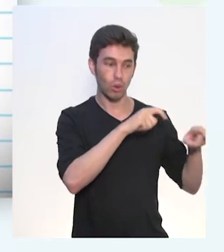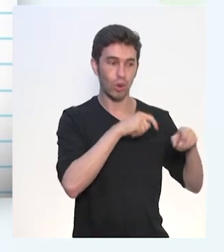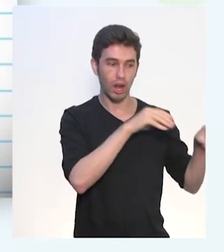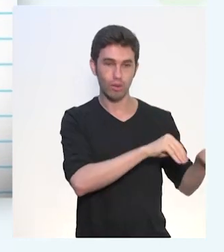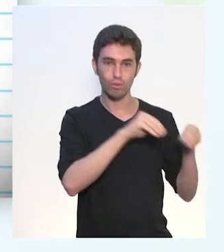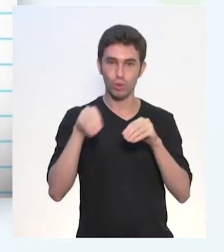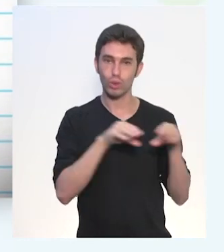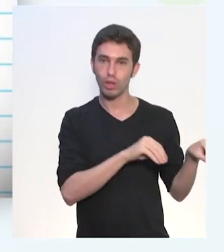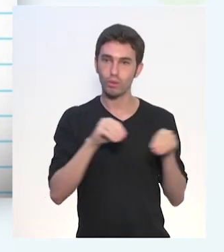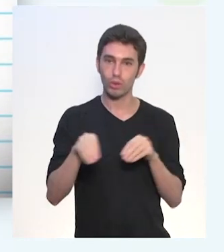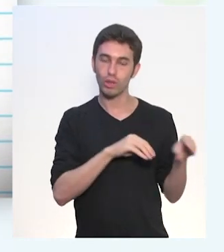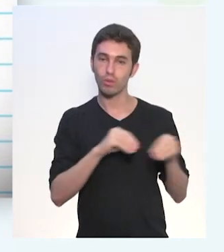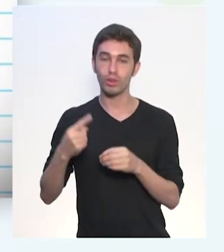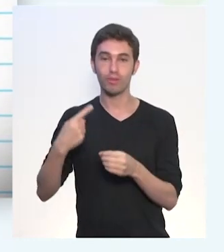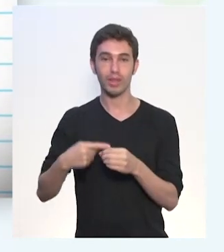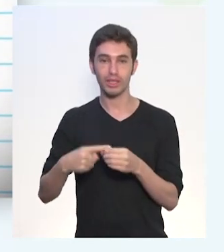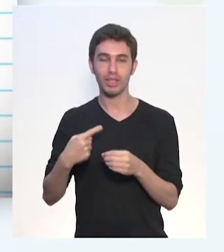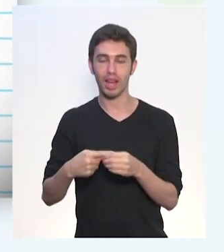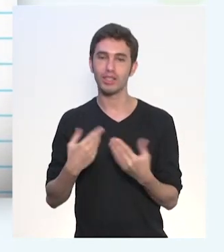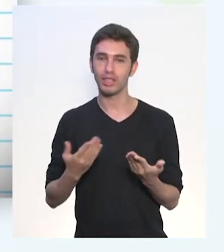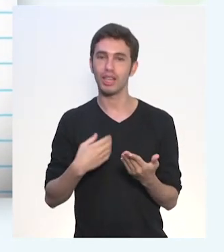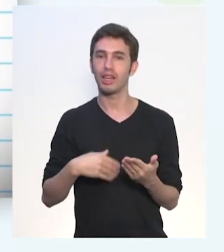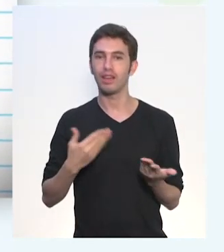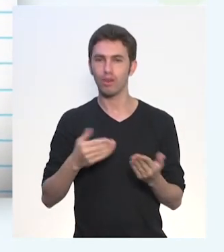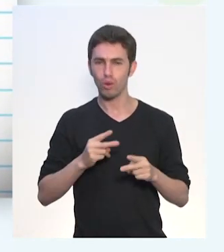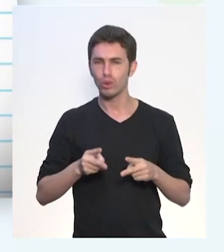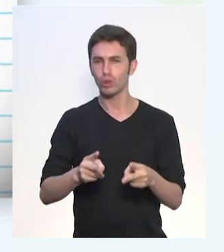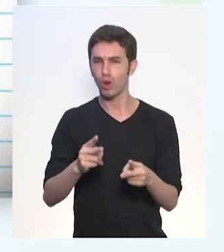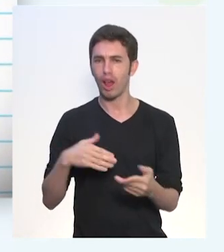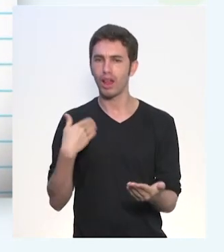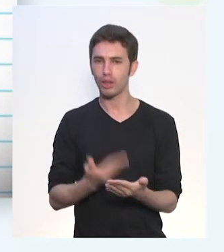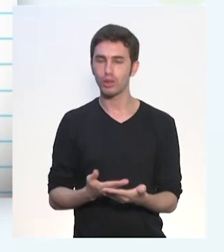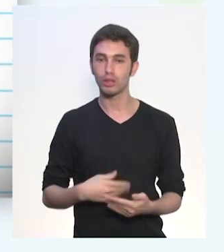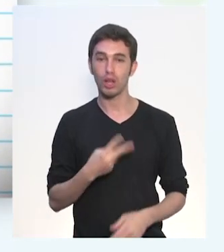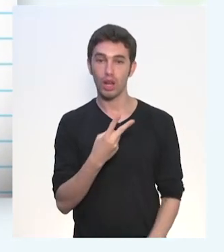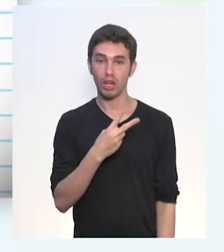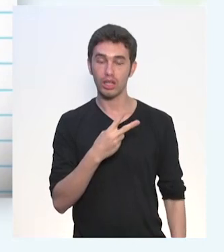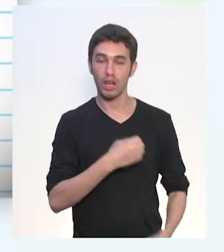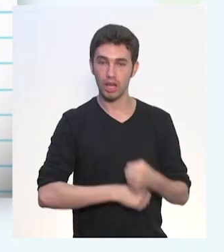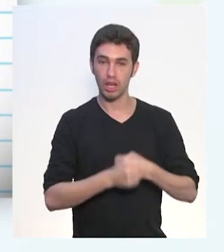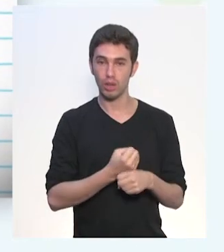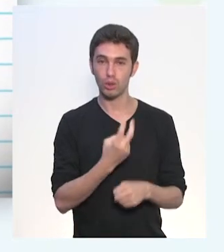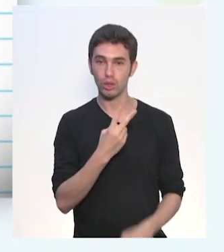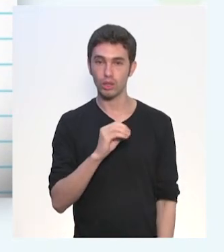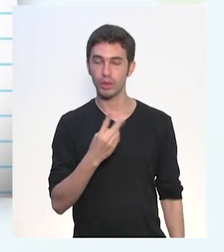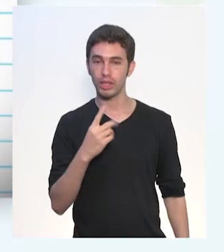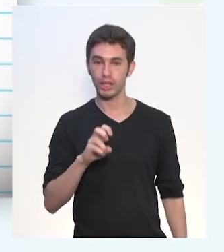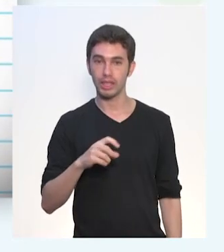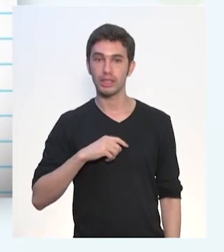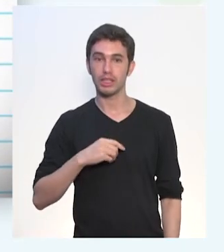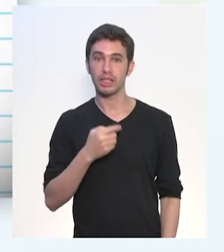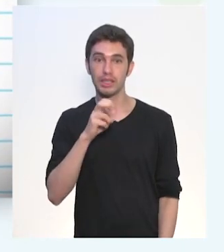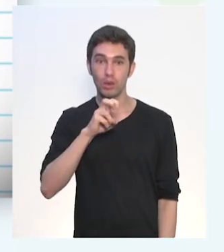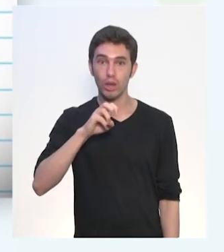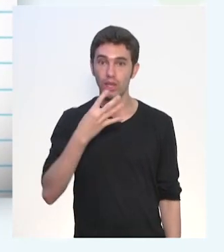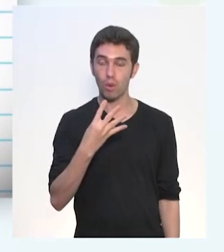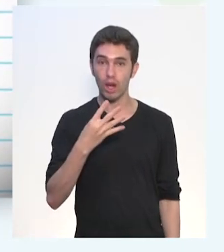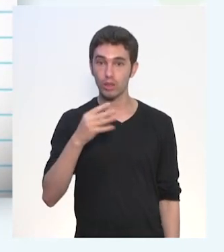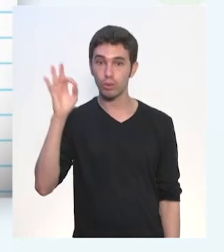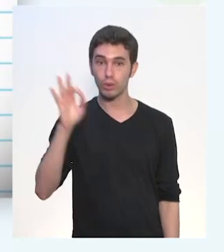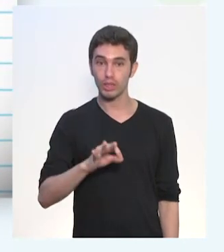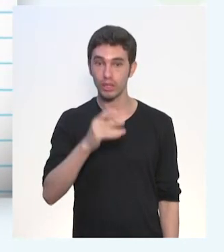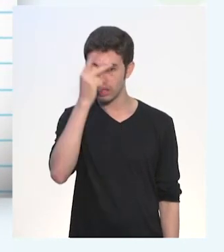continuar crescendo nas próximas décadas. Em 2015, quase 4 bilhões de pessoas, 54% da população mundial, vivia